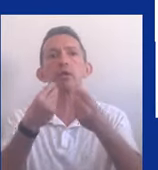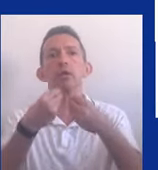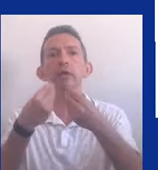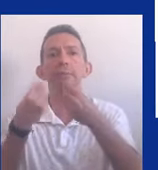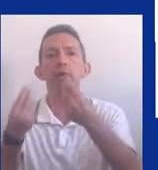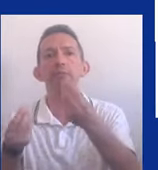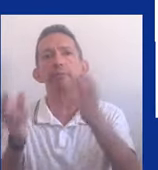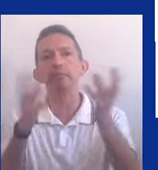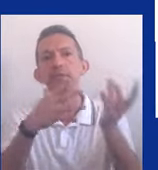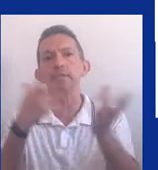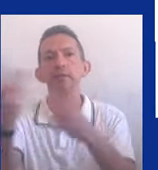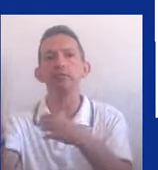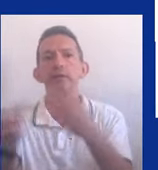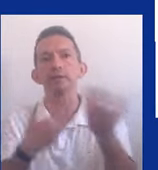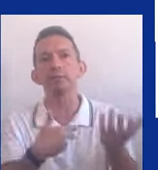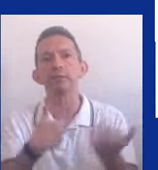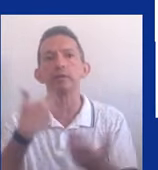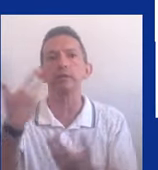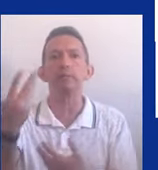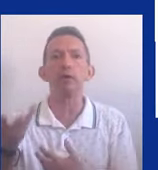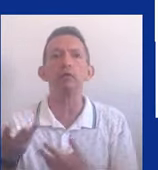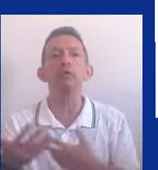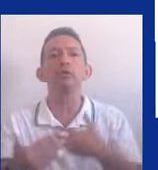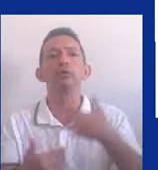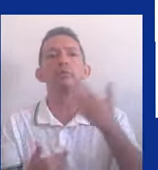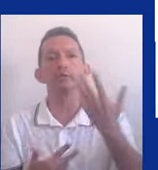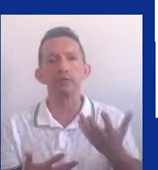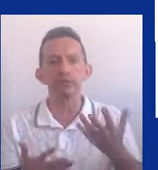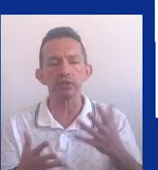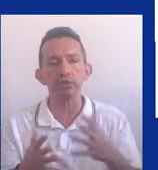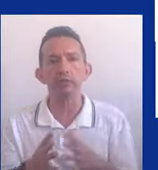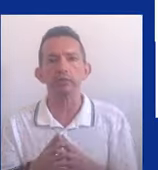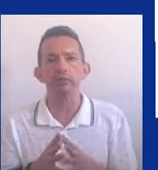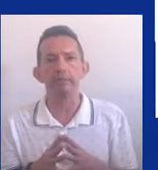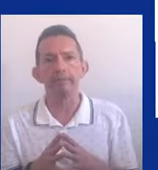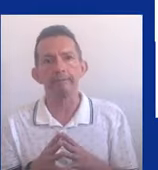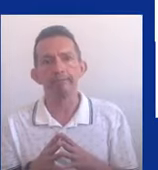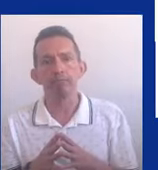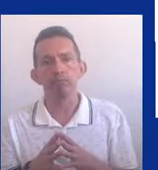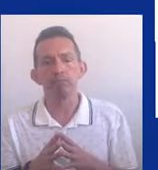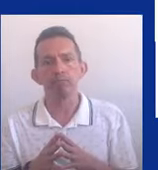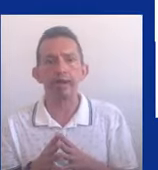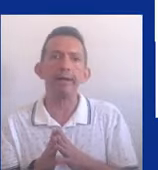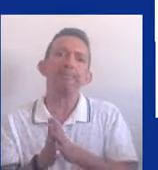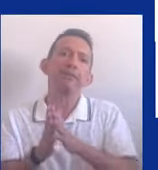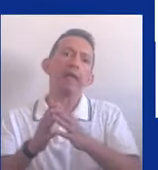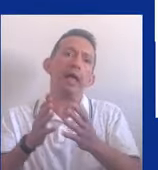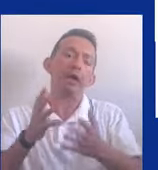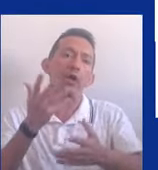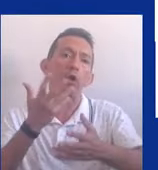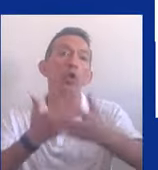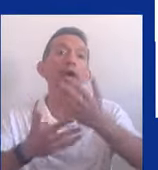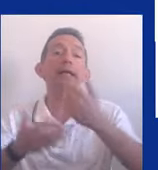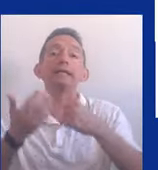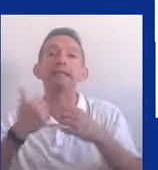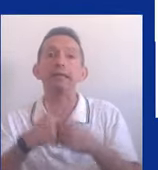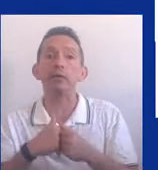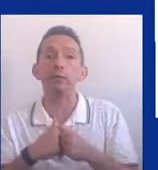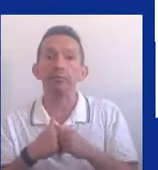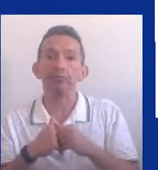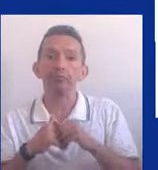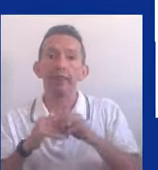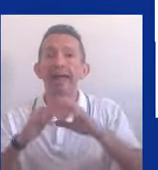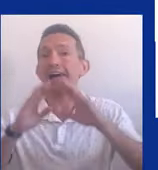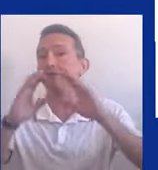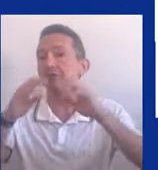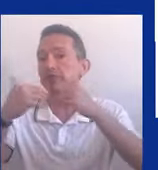que eles colocam na prova para você saber diferenciar uma célula animal e uma célula vegetal. Tá? Agora, com